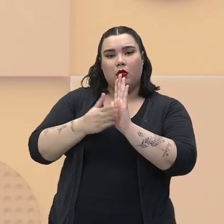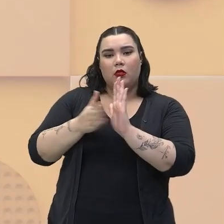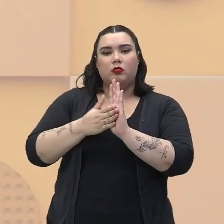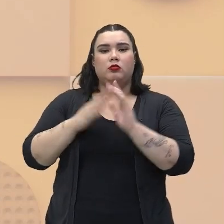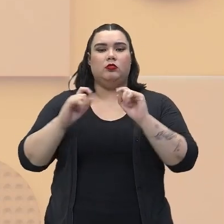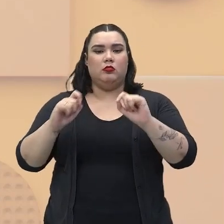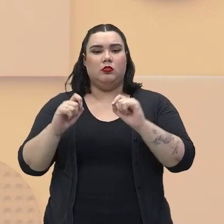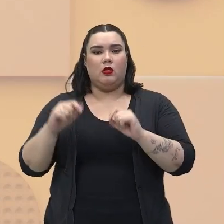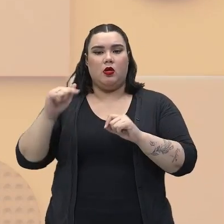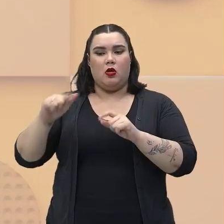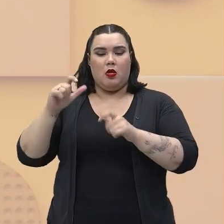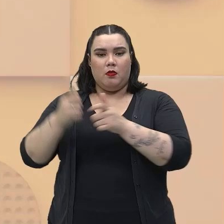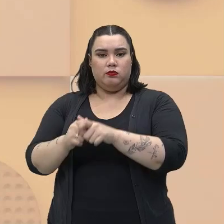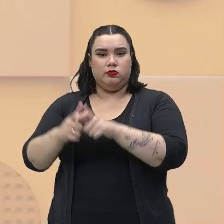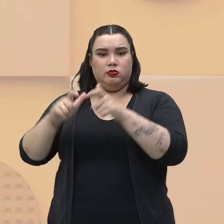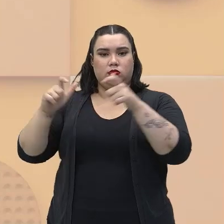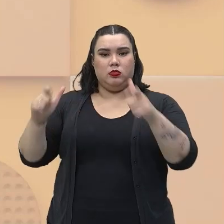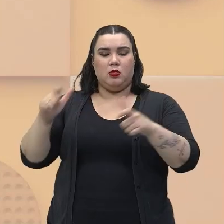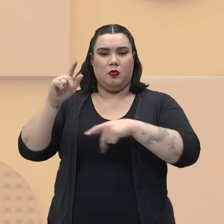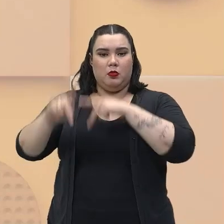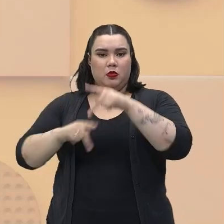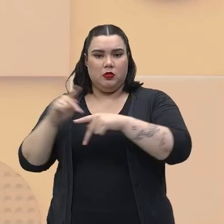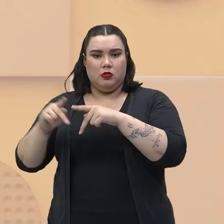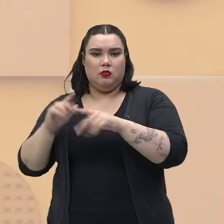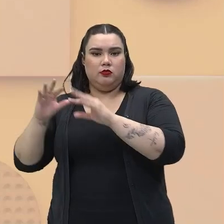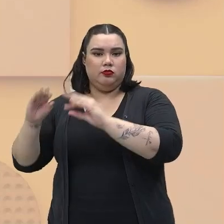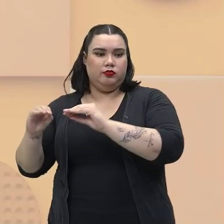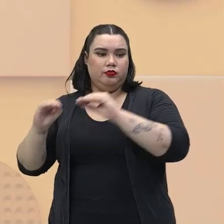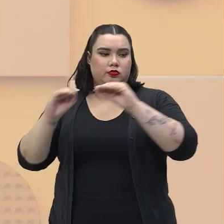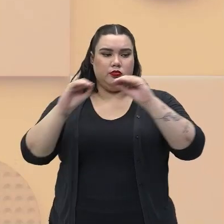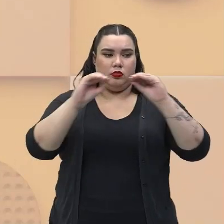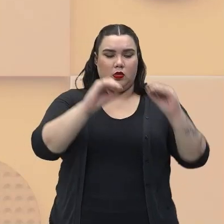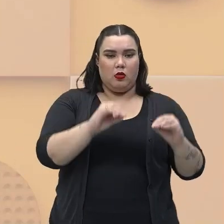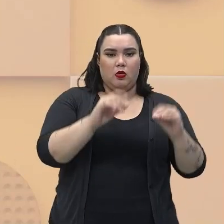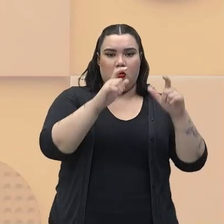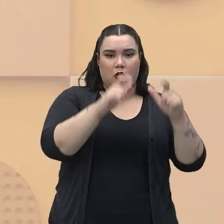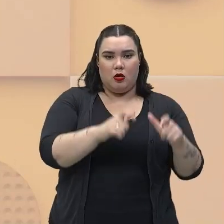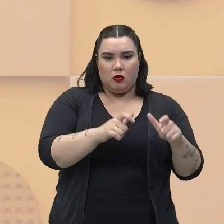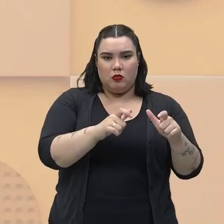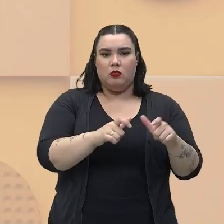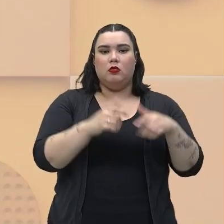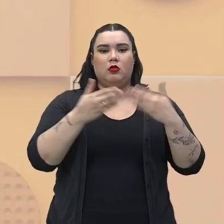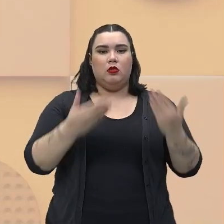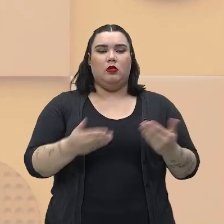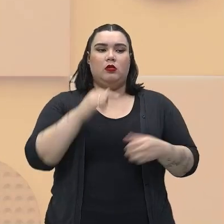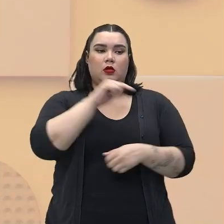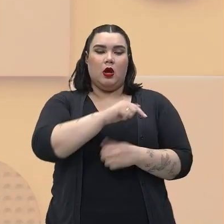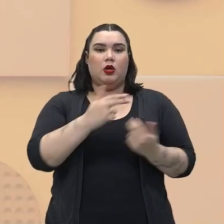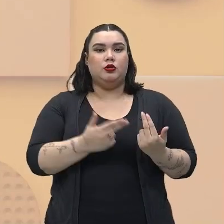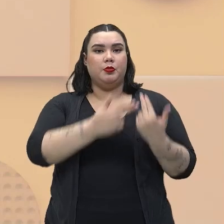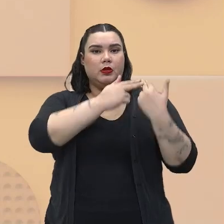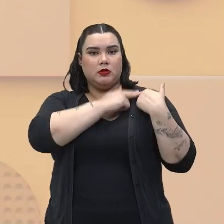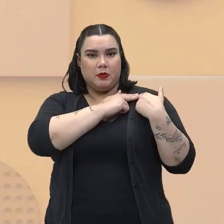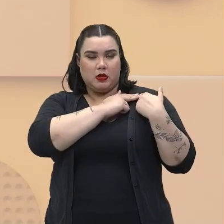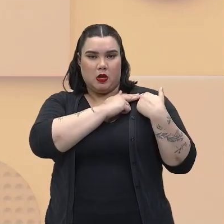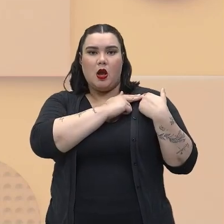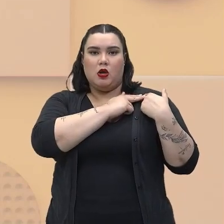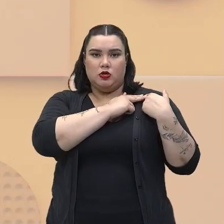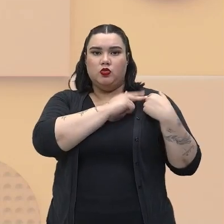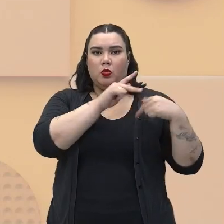onde essas massas populacionais se deslocavam a um determinado local para ficar sob a tutela desses